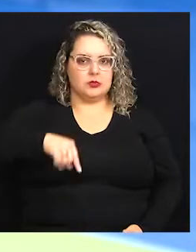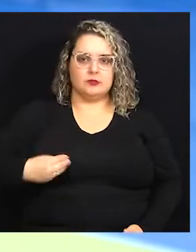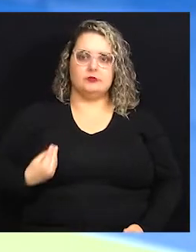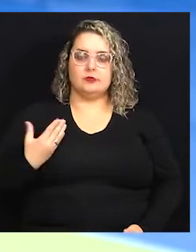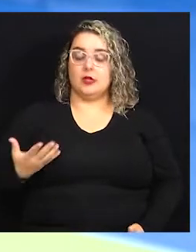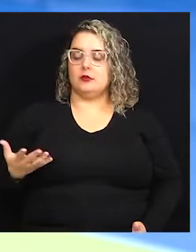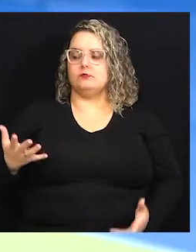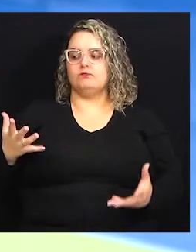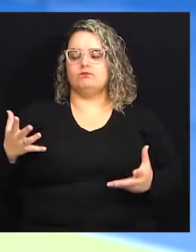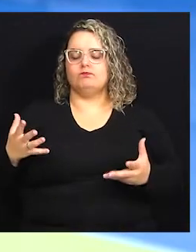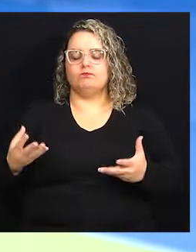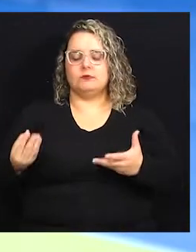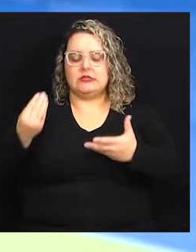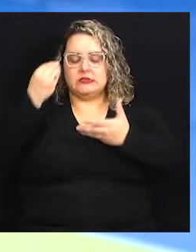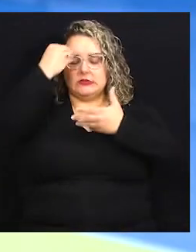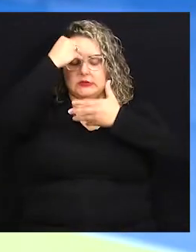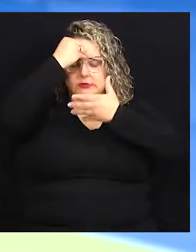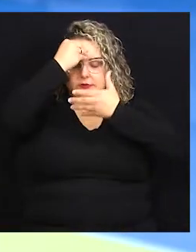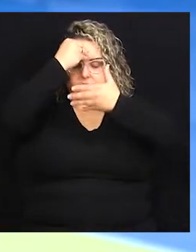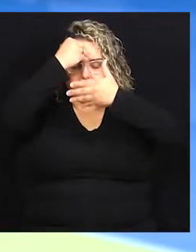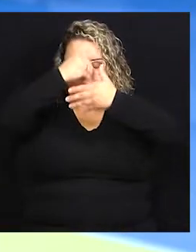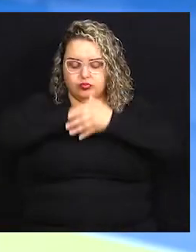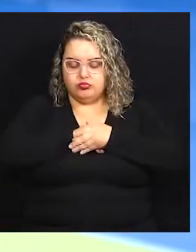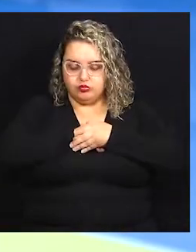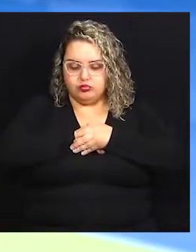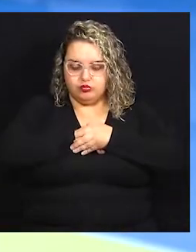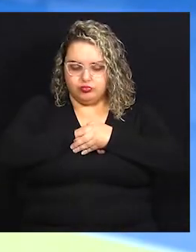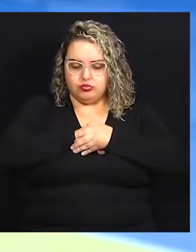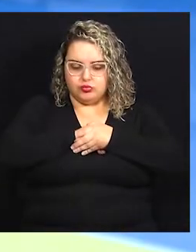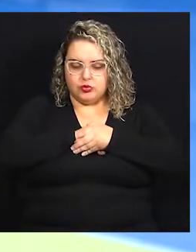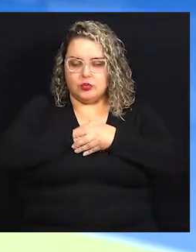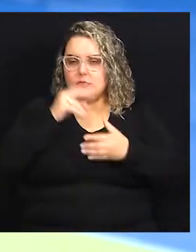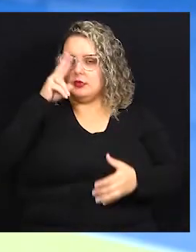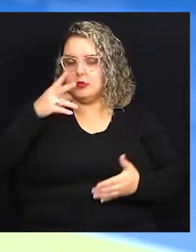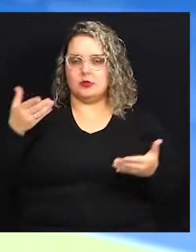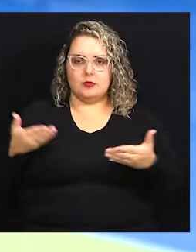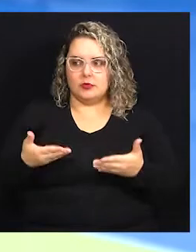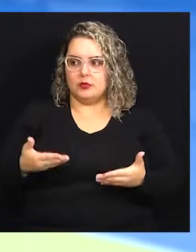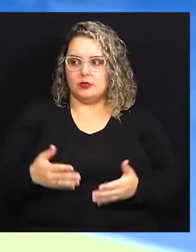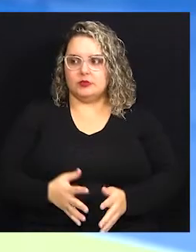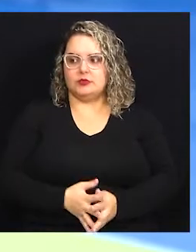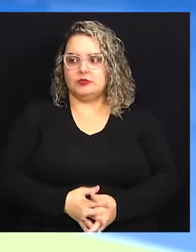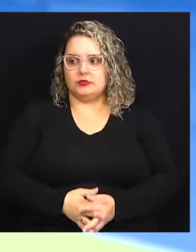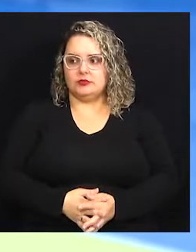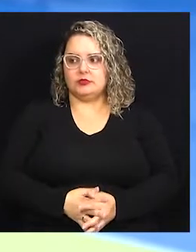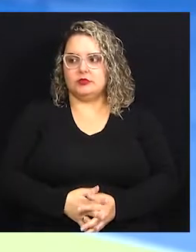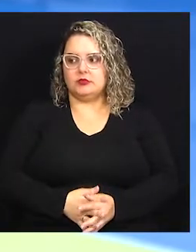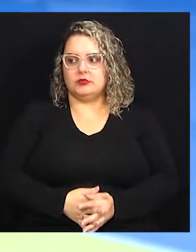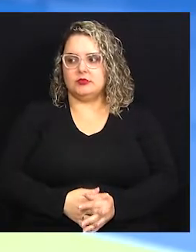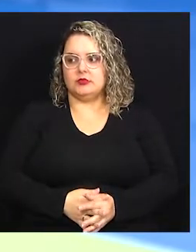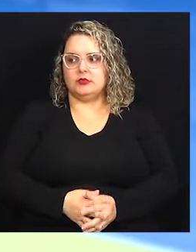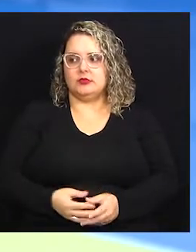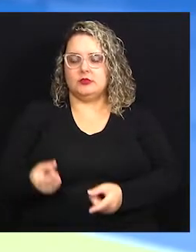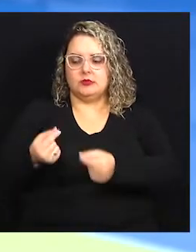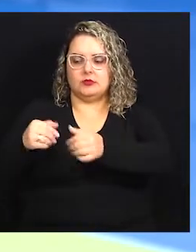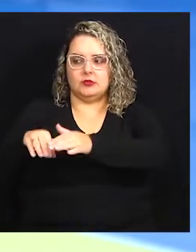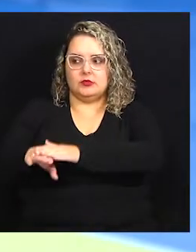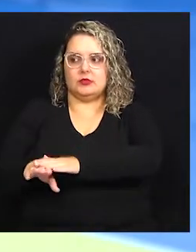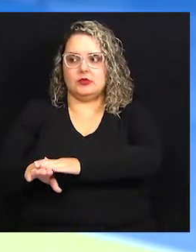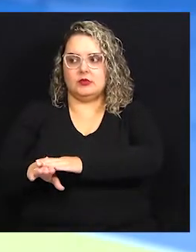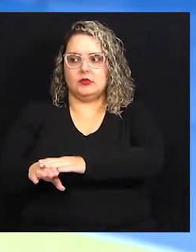guardei isso aí para mim e falei, pai, vou. Eu lembro como hoje, quando ele separou uma grana e falou, isso aqui é para